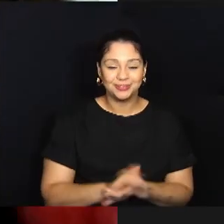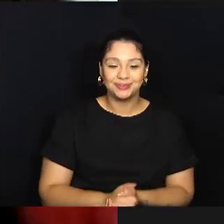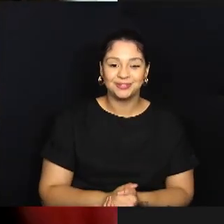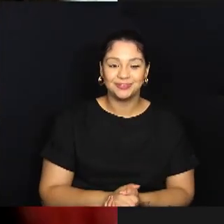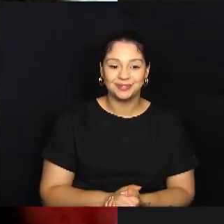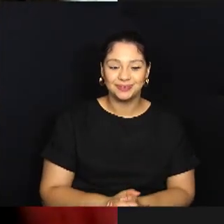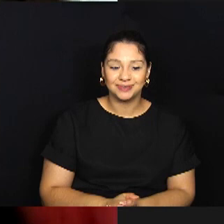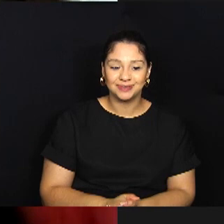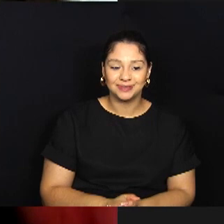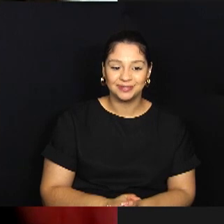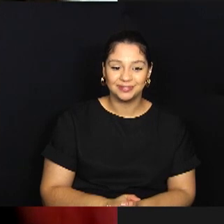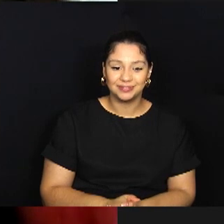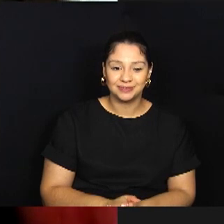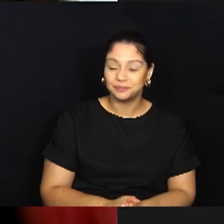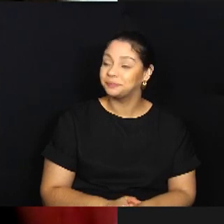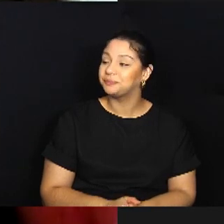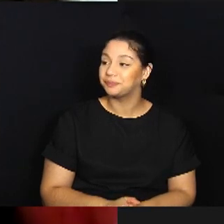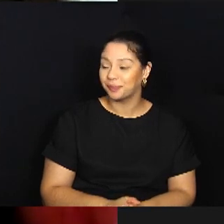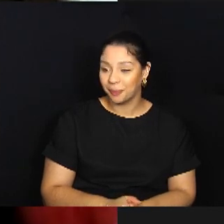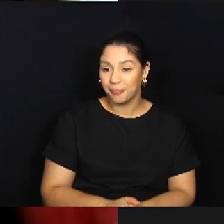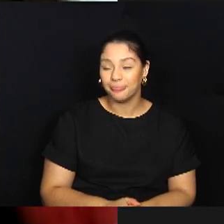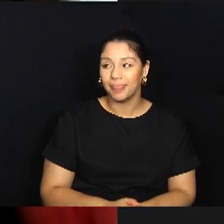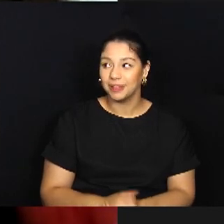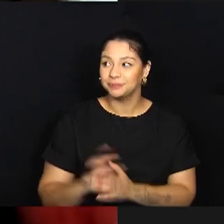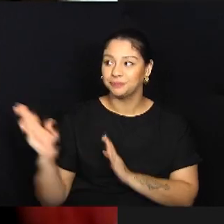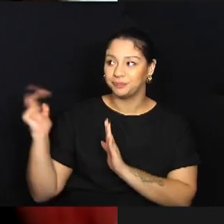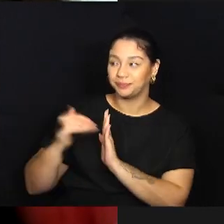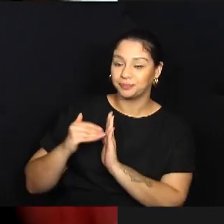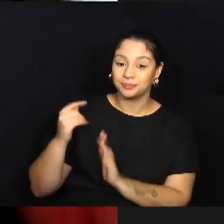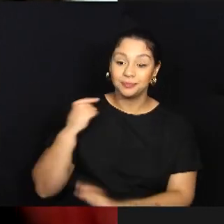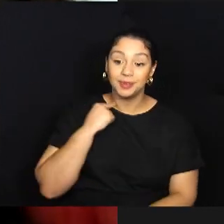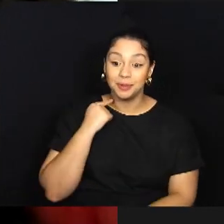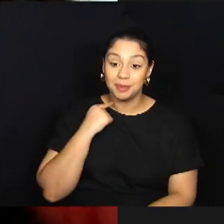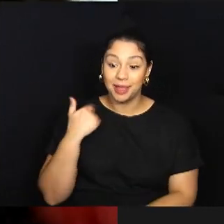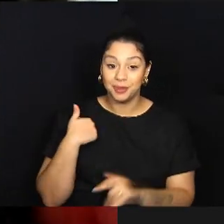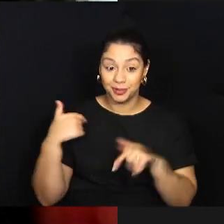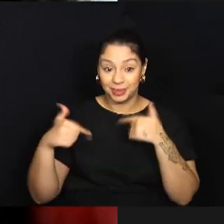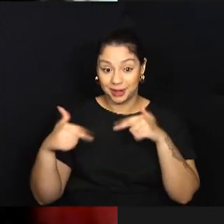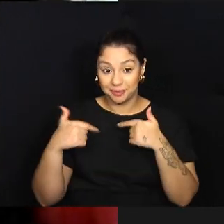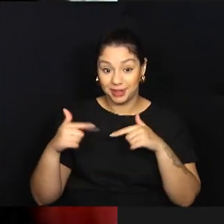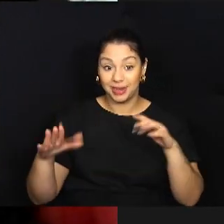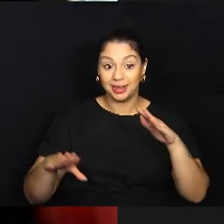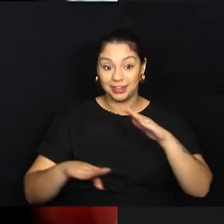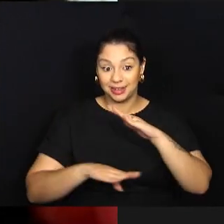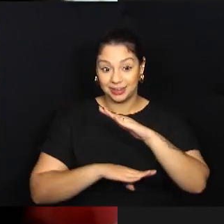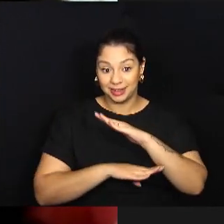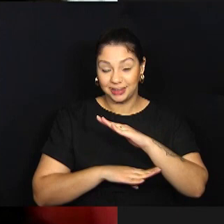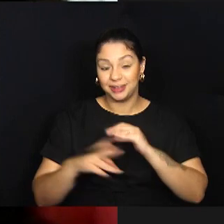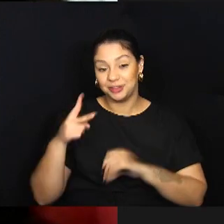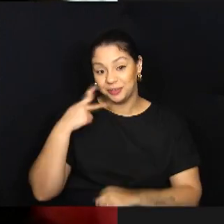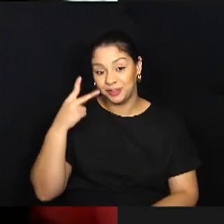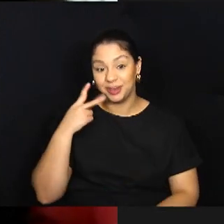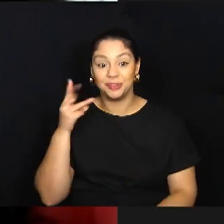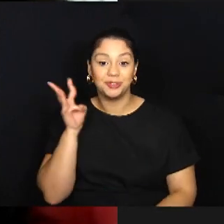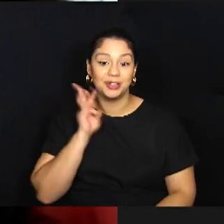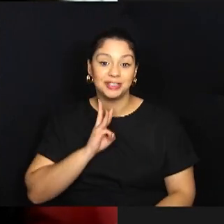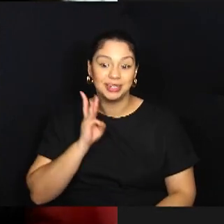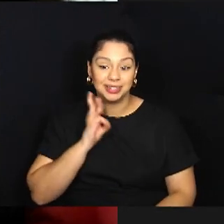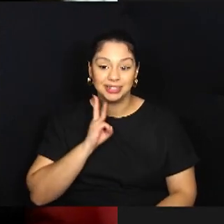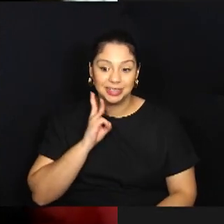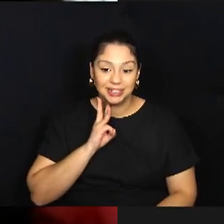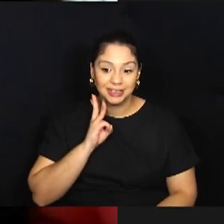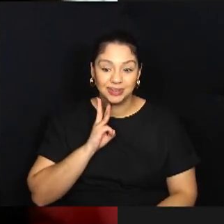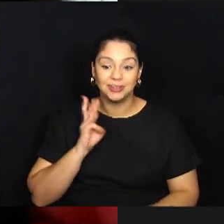Olha, até maio, eu trabalhei aí na Câmara, né, no gabinete do vereador Cecílio, eu já tinha passado